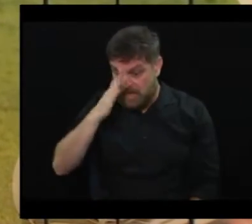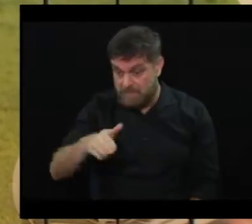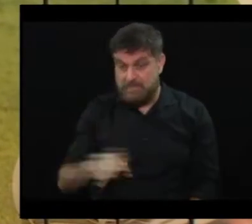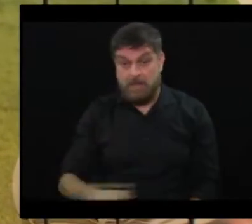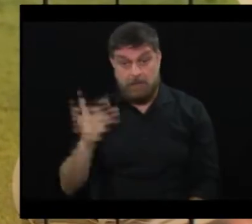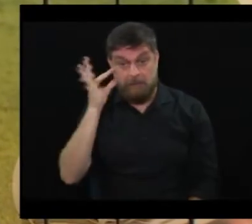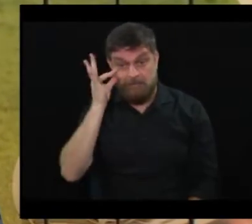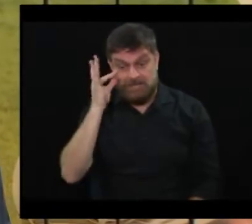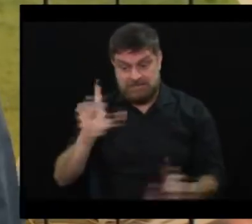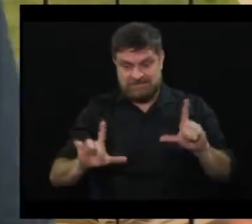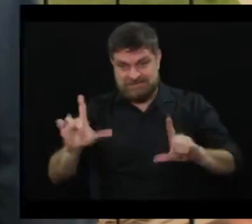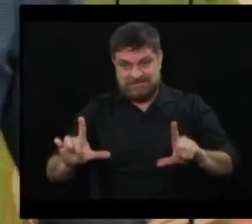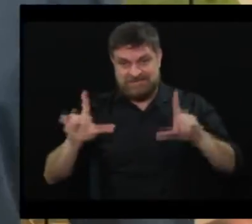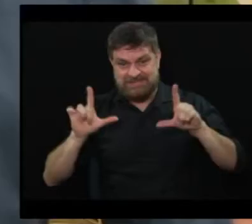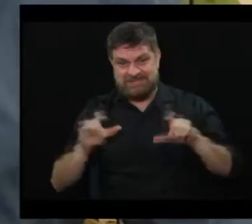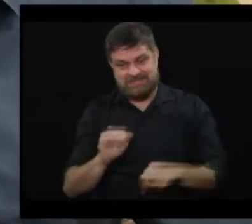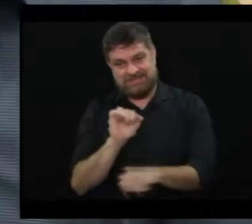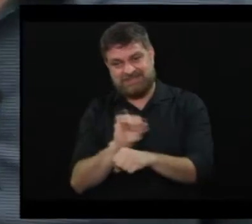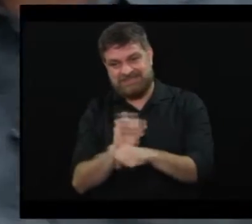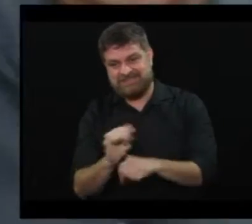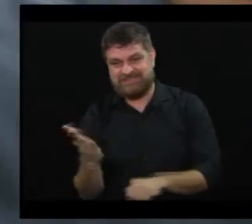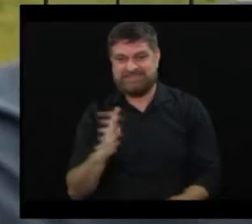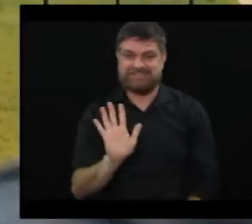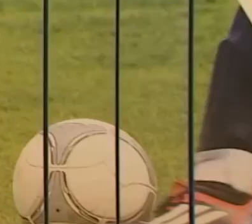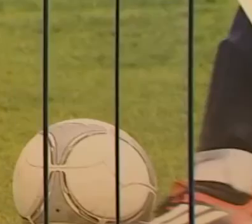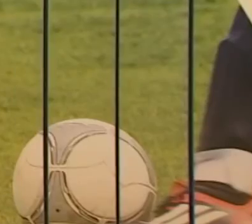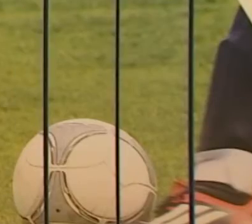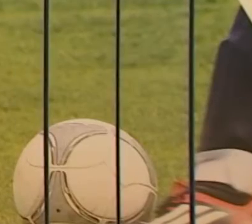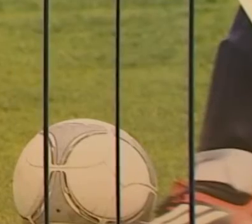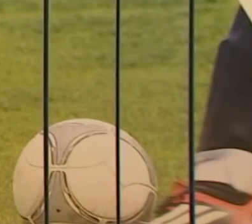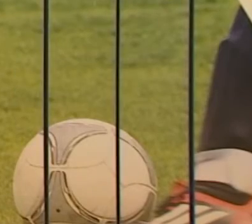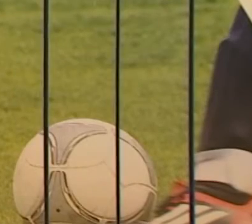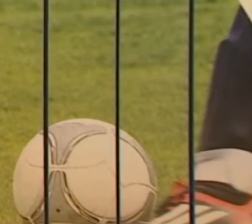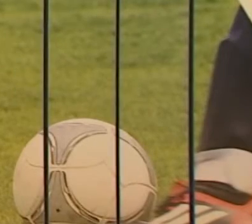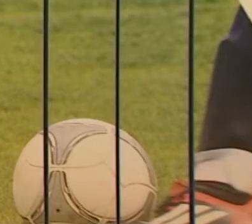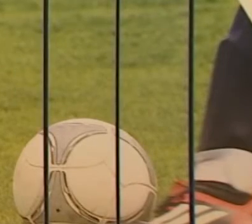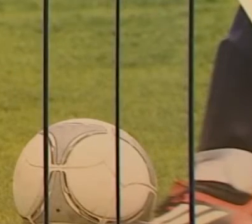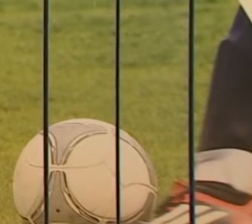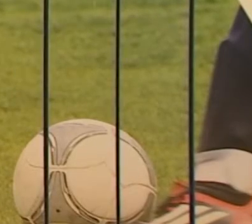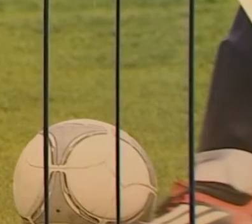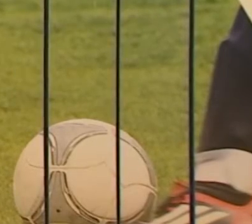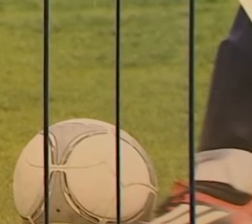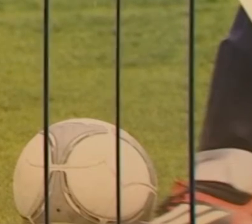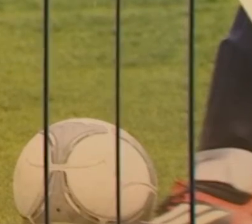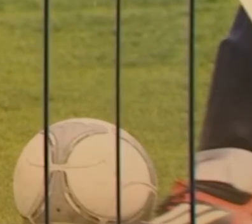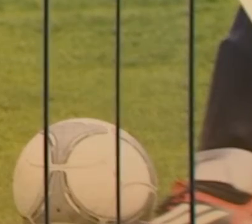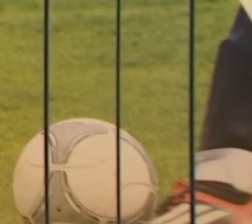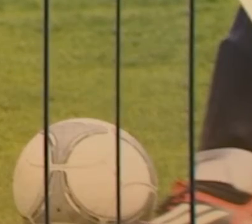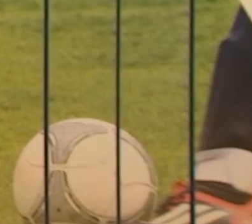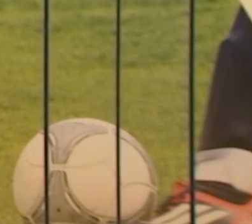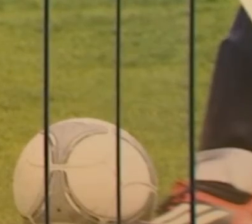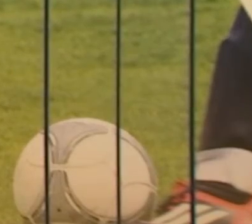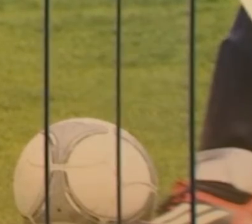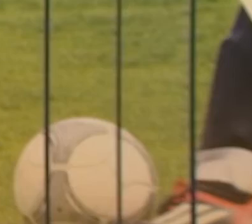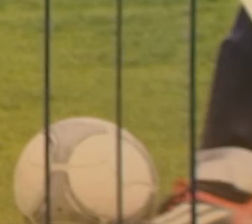ao vivo na primeira edição, hein? Eu te espero. Tchau, tchau!